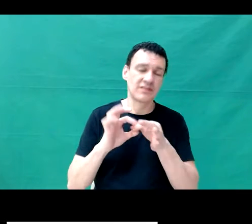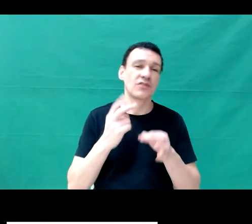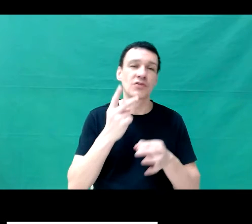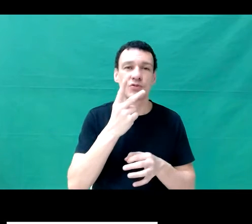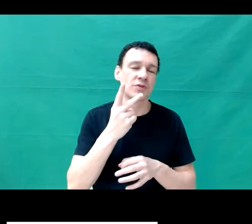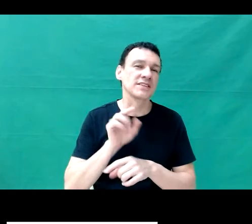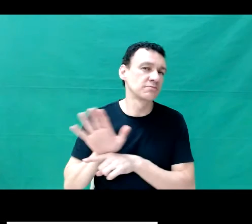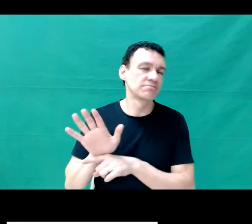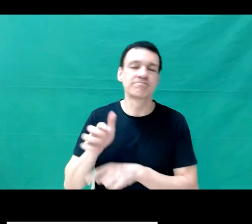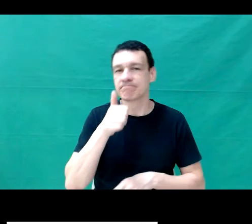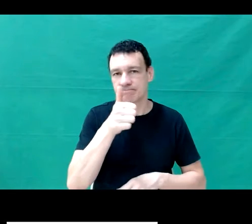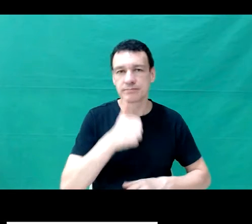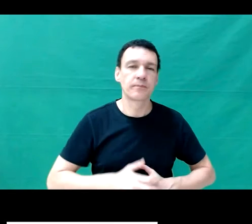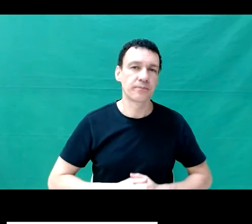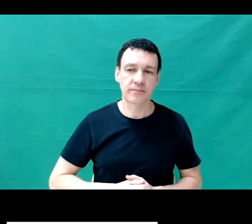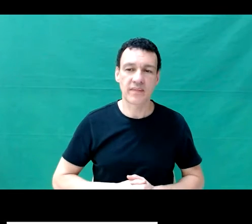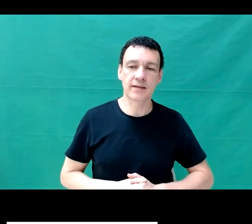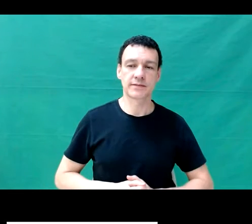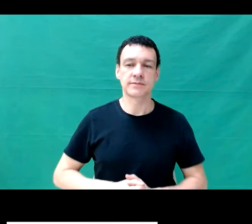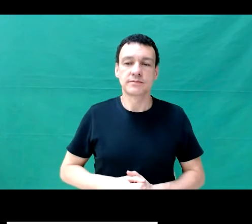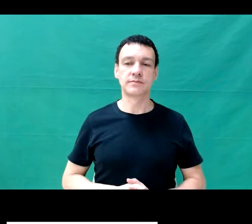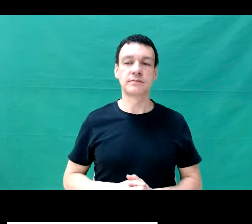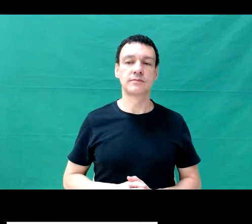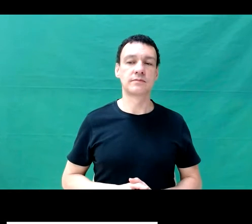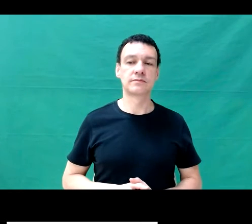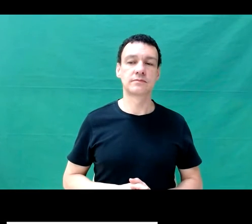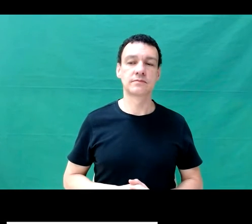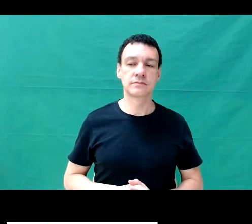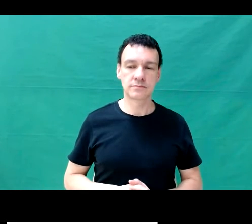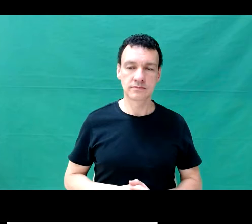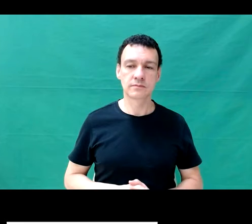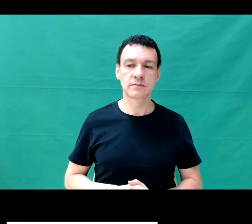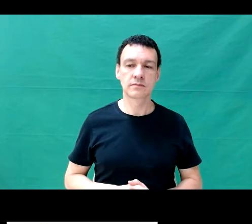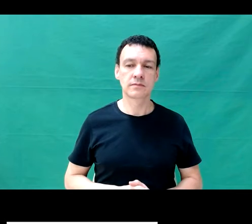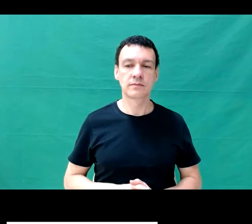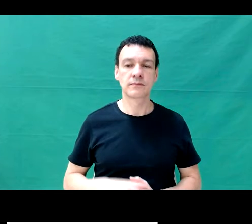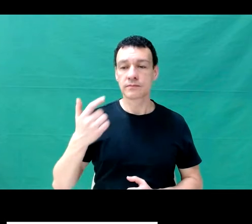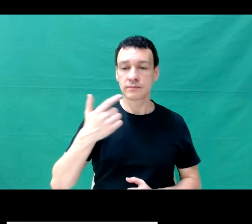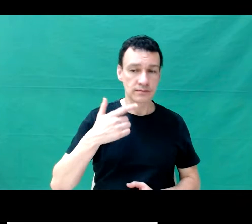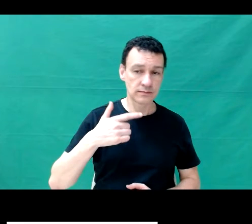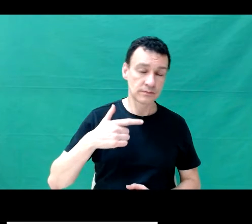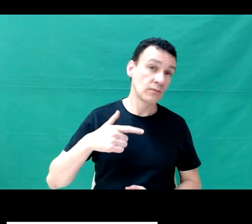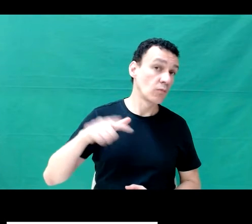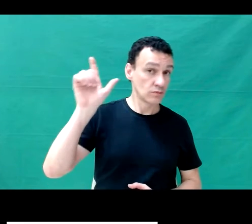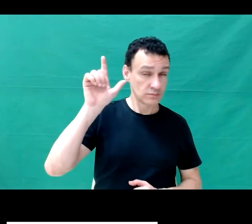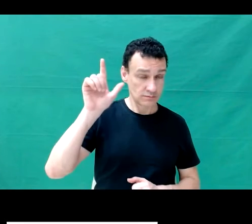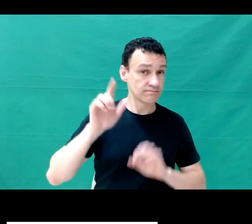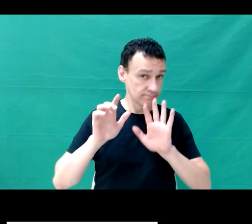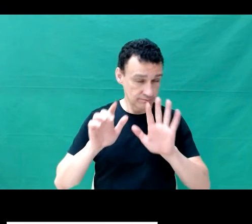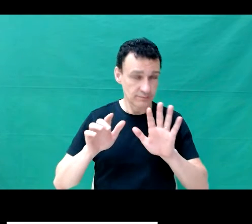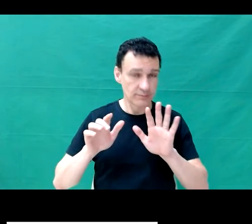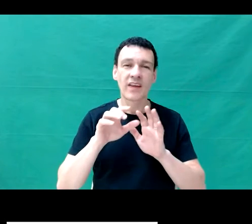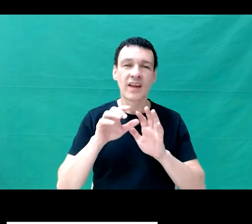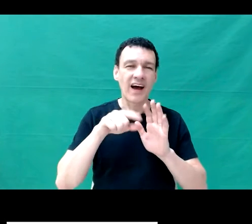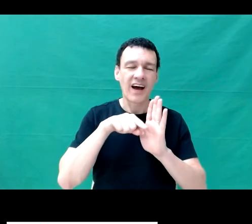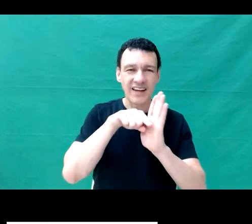Eh, outro ponto que a gente tem de ganho, né, na parte que os QAs, né, de acessibilidade vão